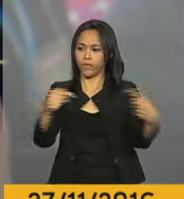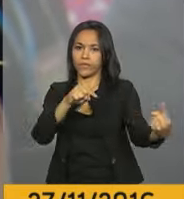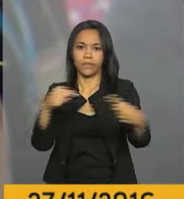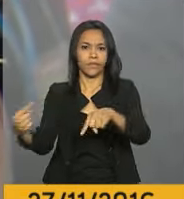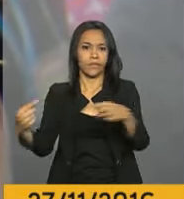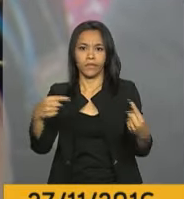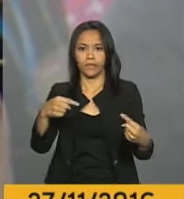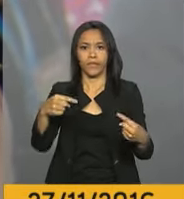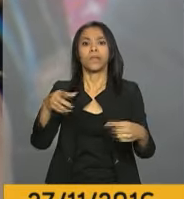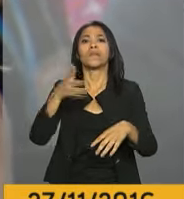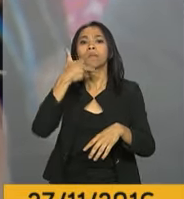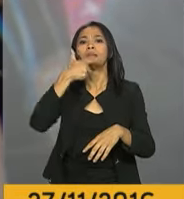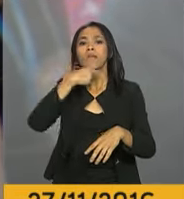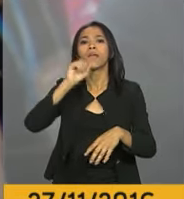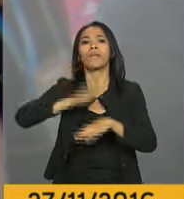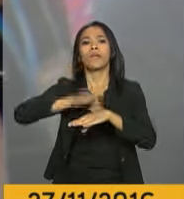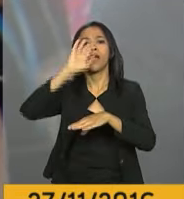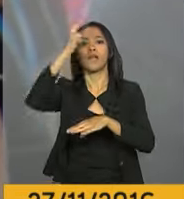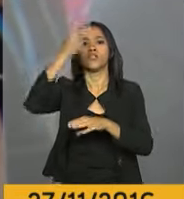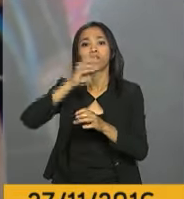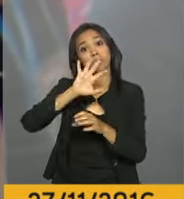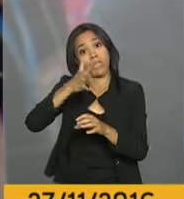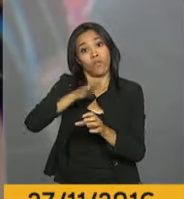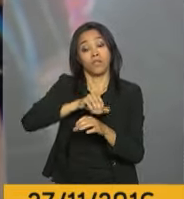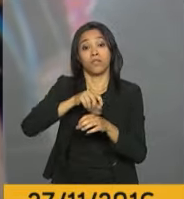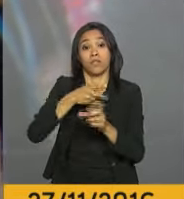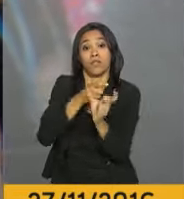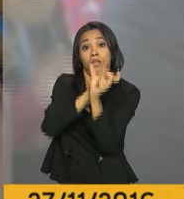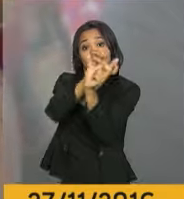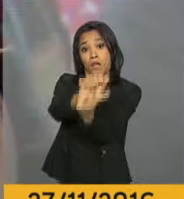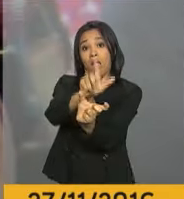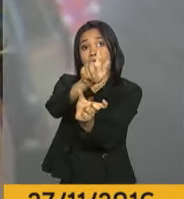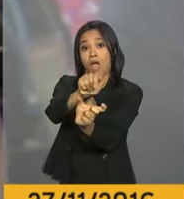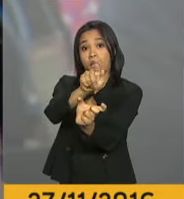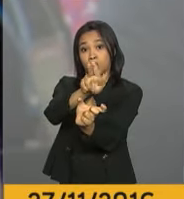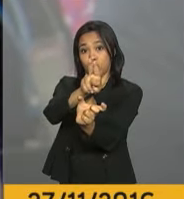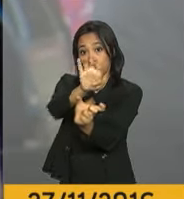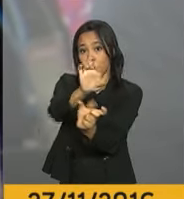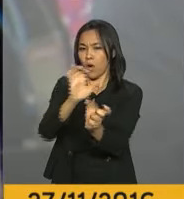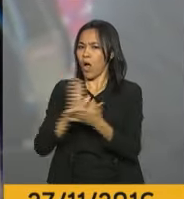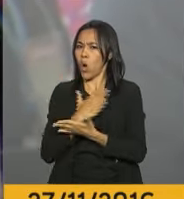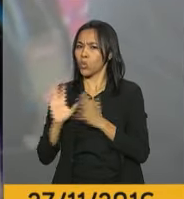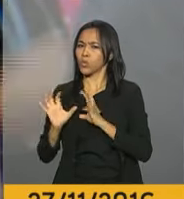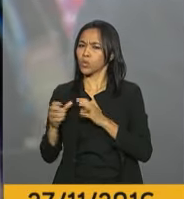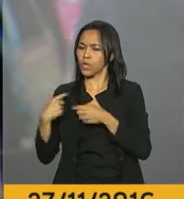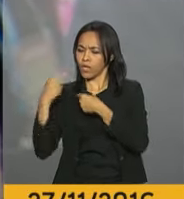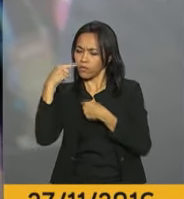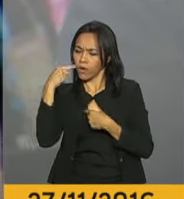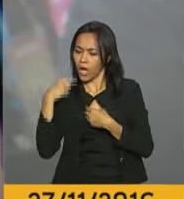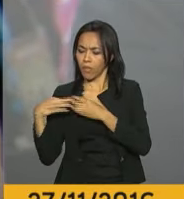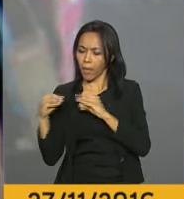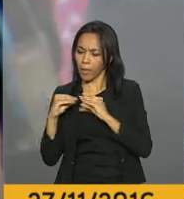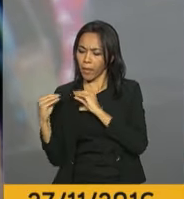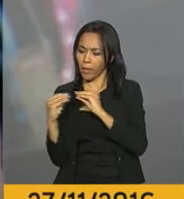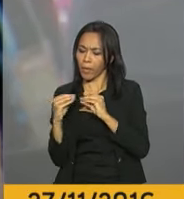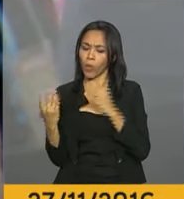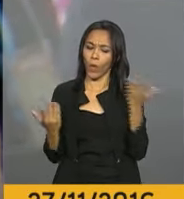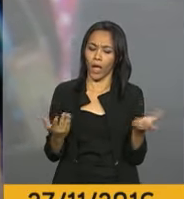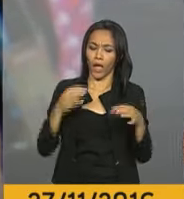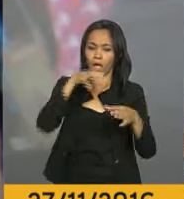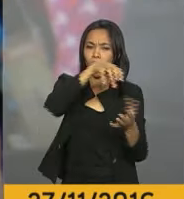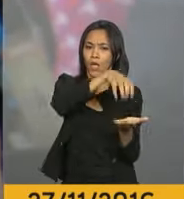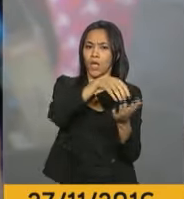talvez ser arbitrado pela AGU, né? Alguns juristas têm apontado uma certa inconsistência nessa versão pelo seguinte: o IFAM é um órgão